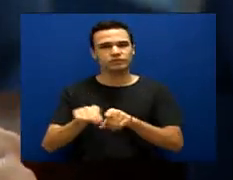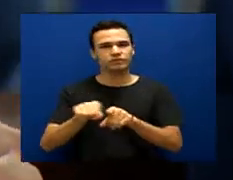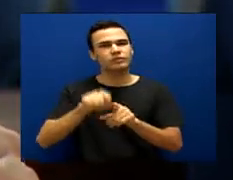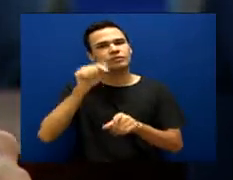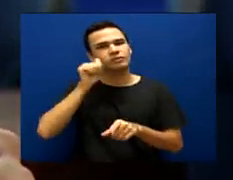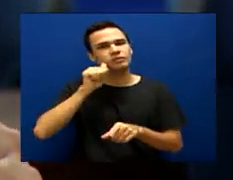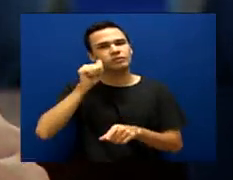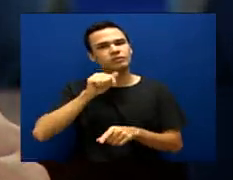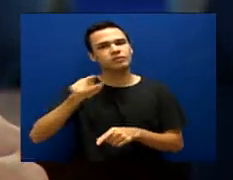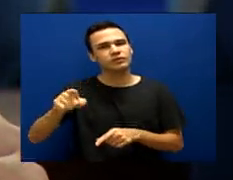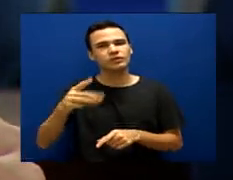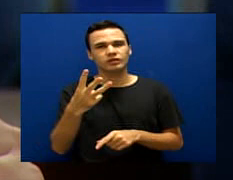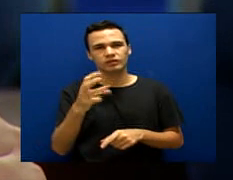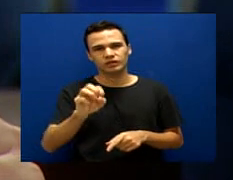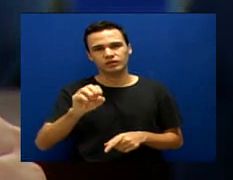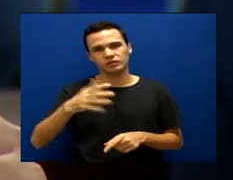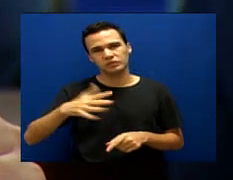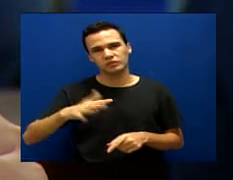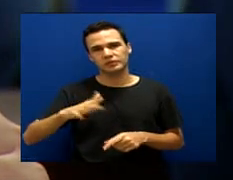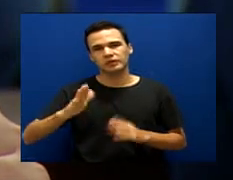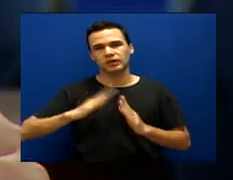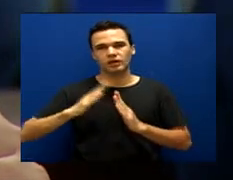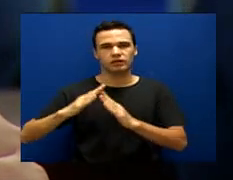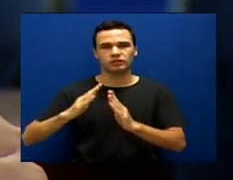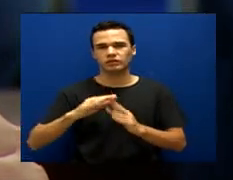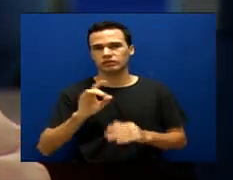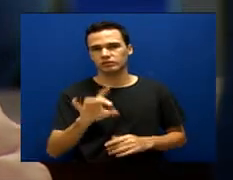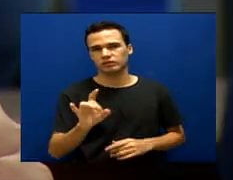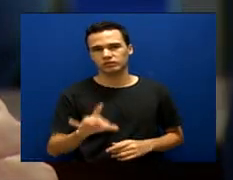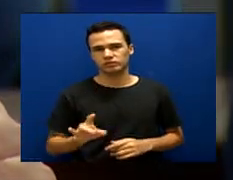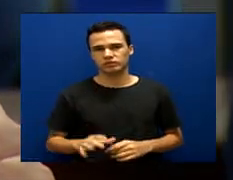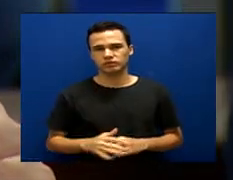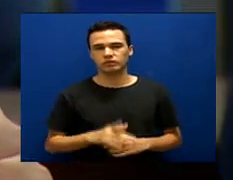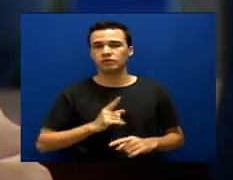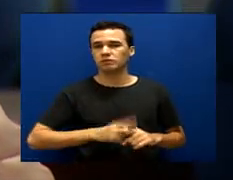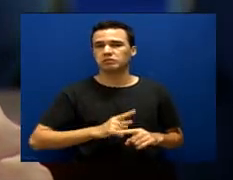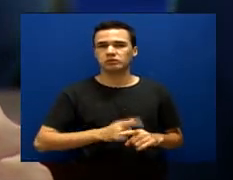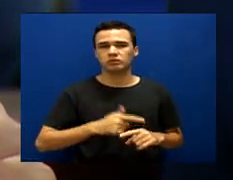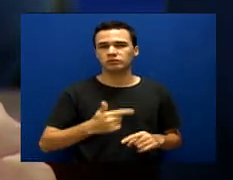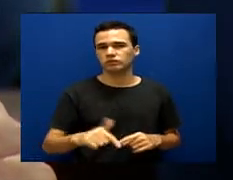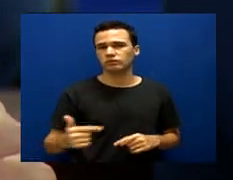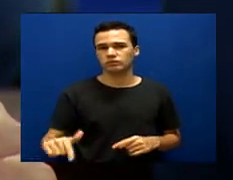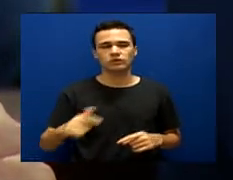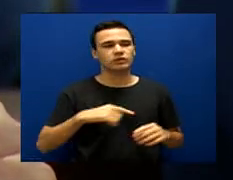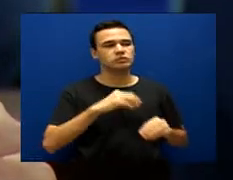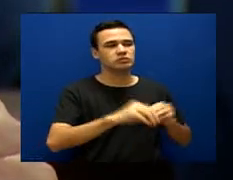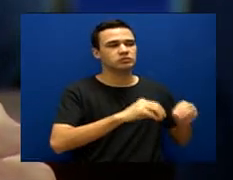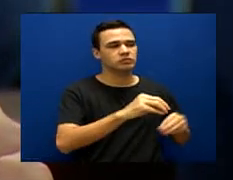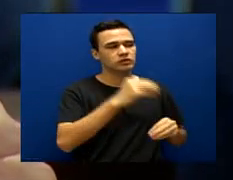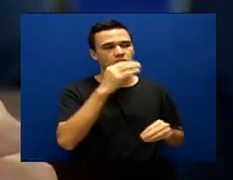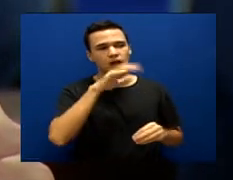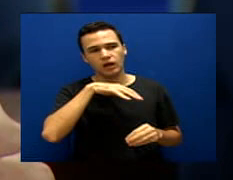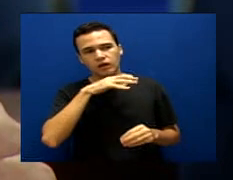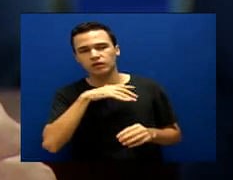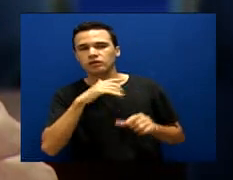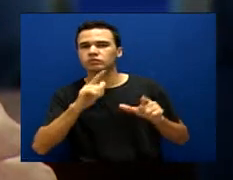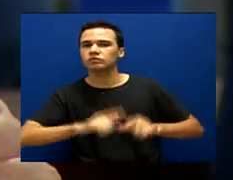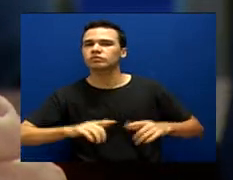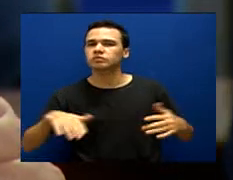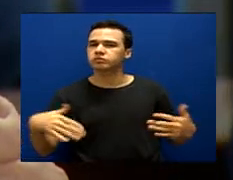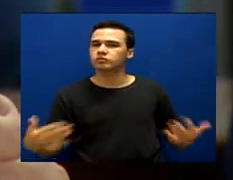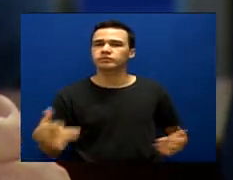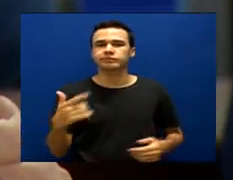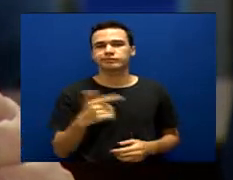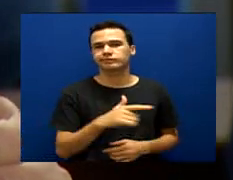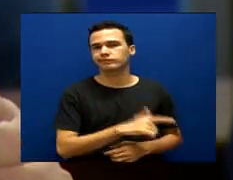exemplo, elas têm 30 e poucos animais em cada casa, entendeu? Porque não tem mais realmente onde pôr animais, então elas bancam tudo do próprio